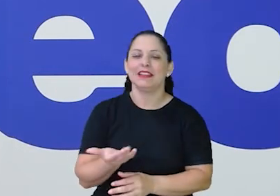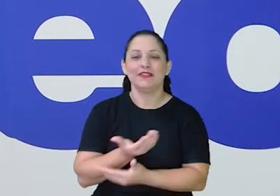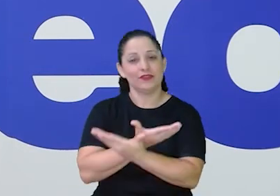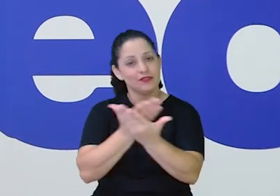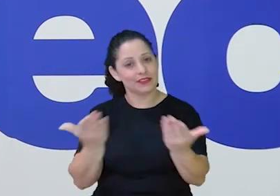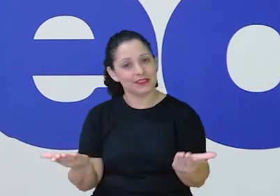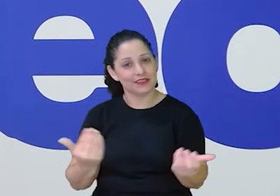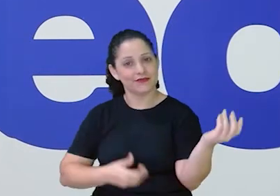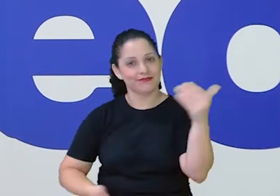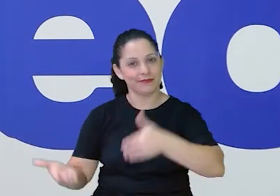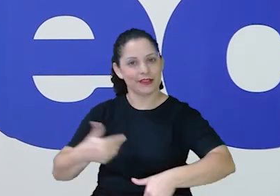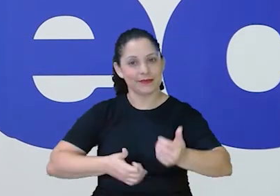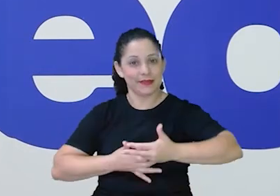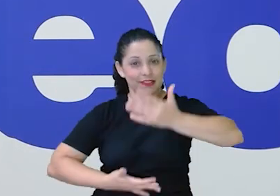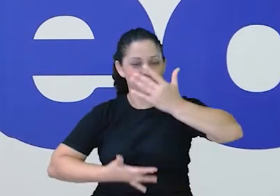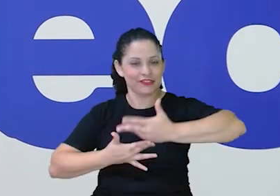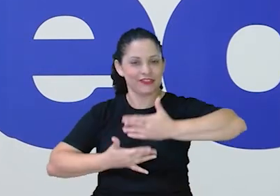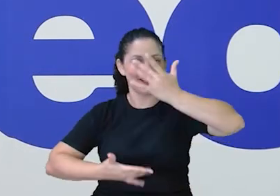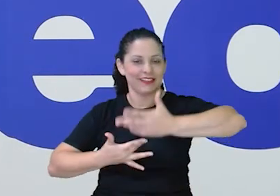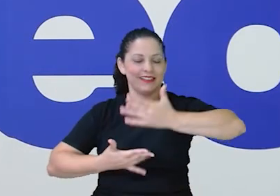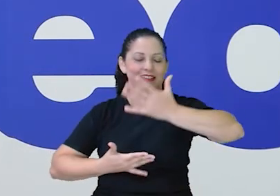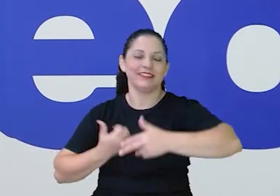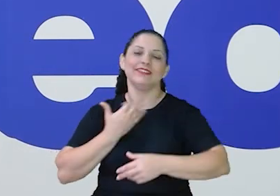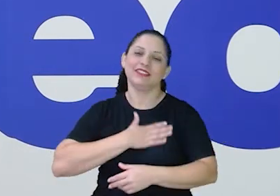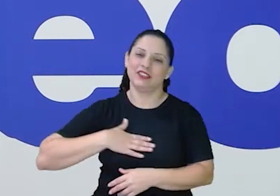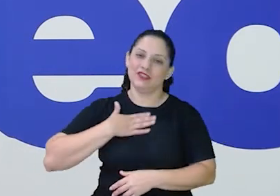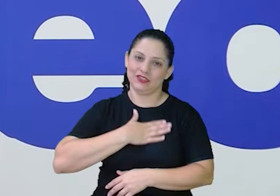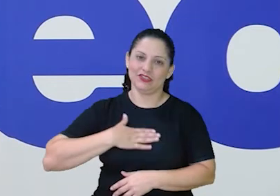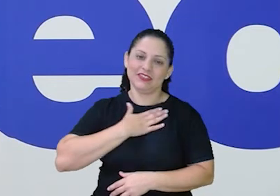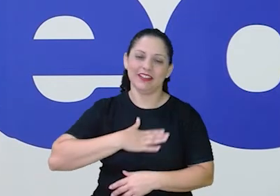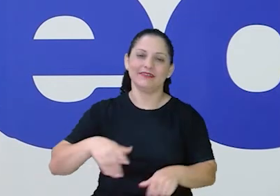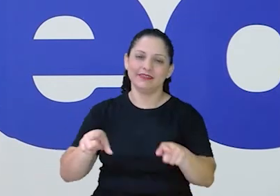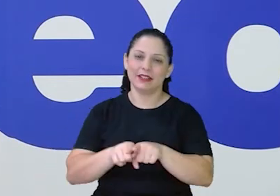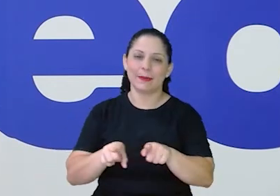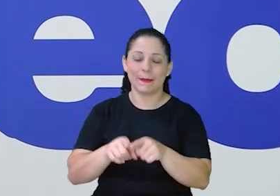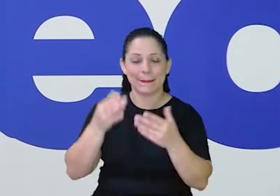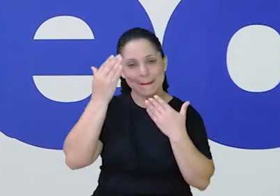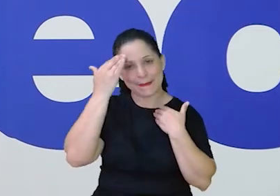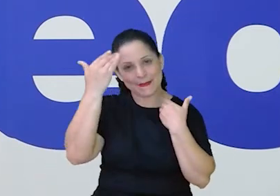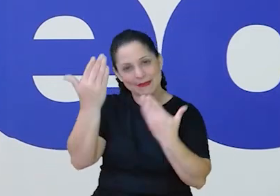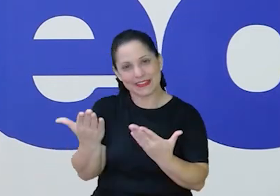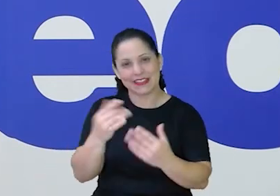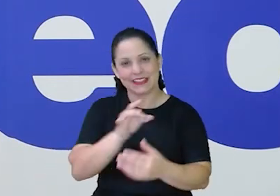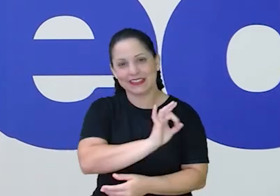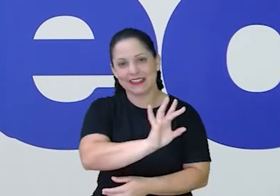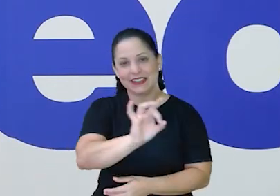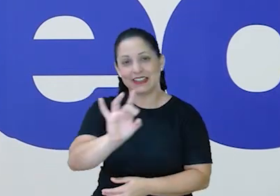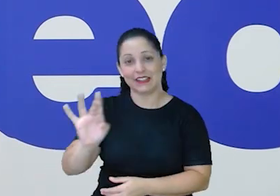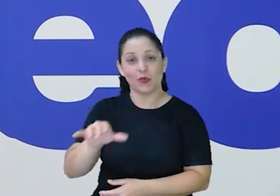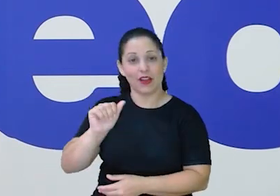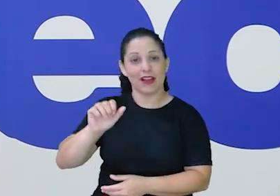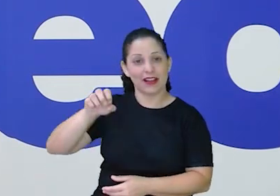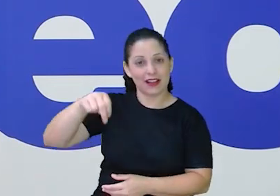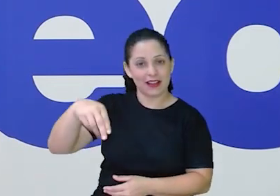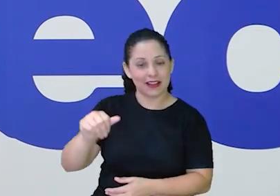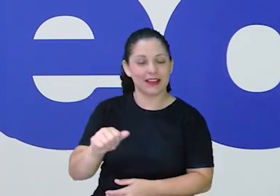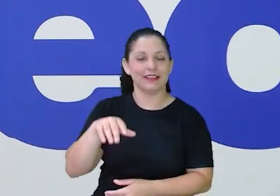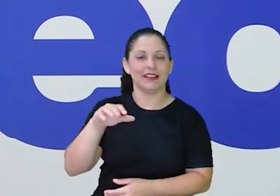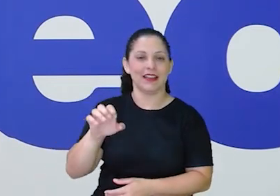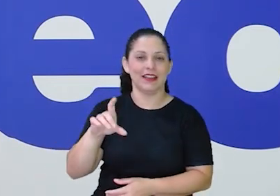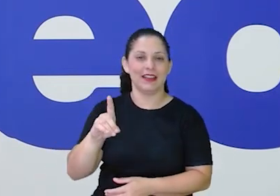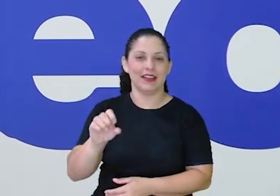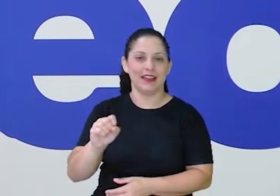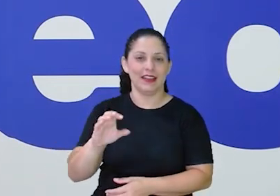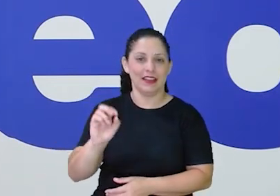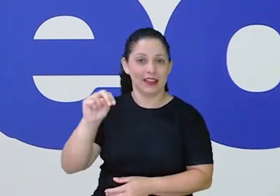aí participando muito, realmente gostaram também. Então, eu quero muito agradecer a participação da Ana, do Edson, da